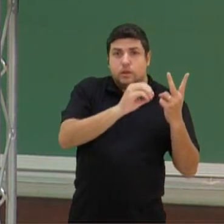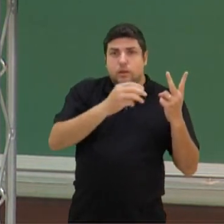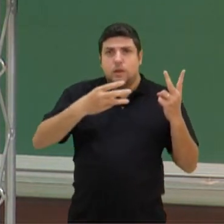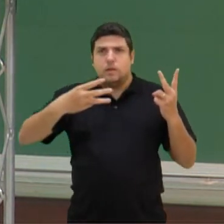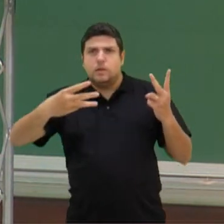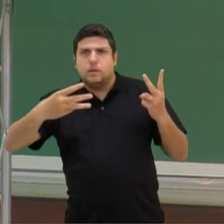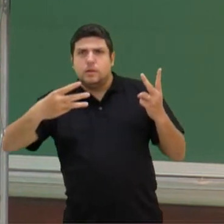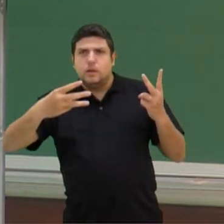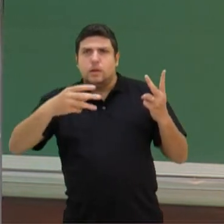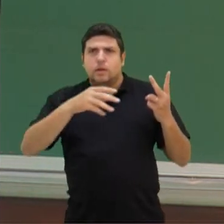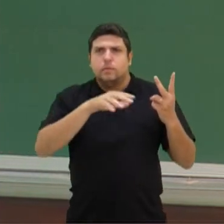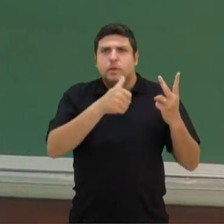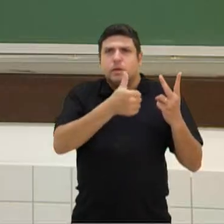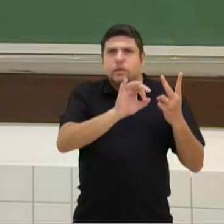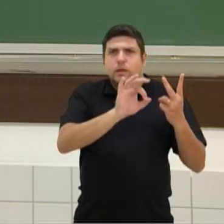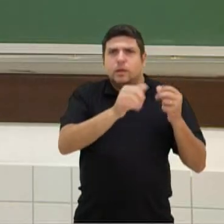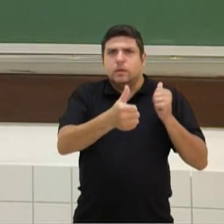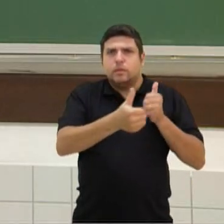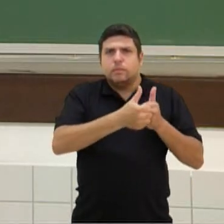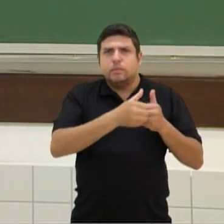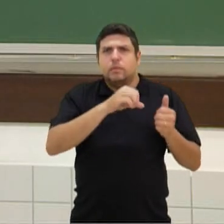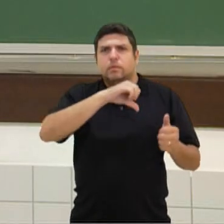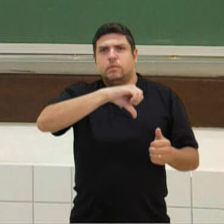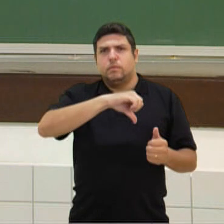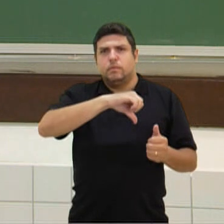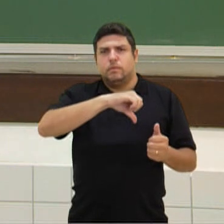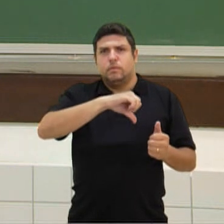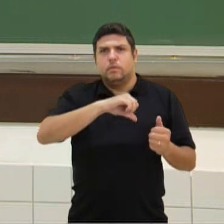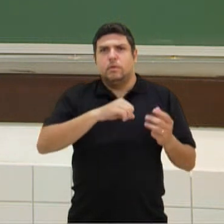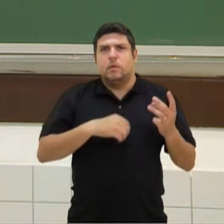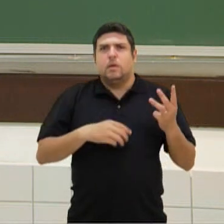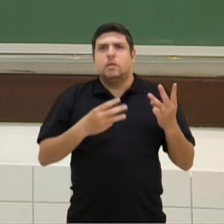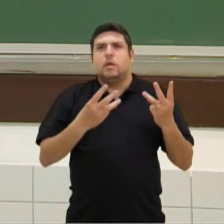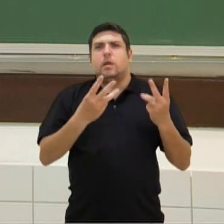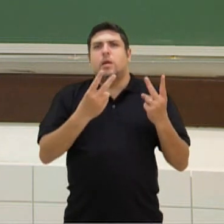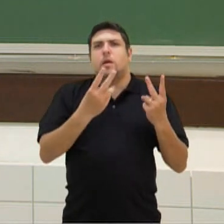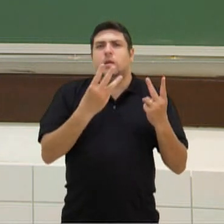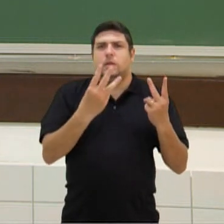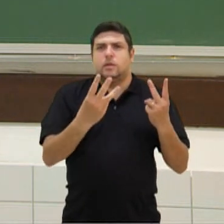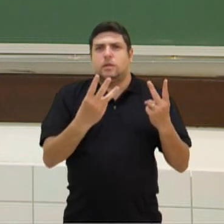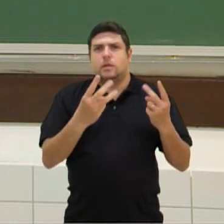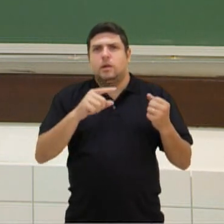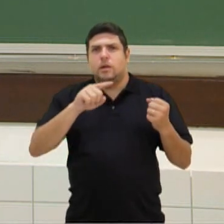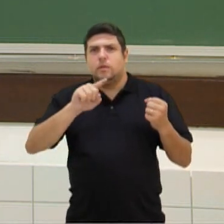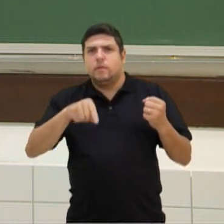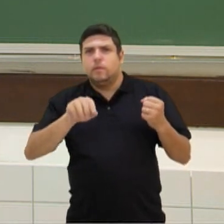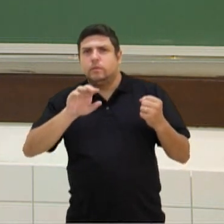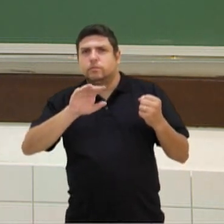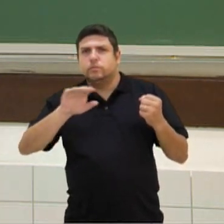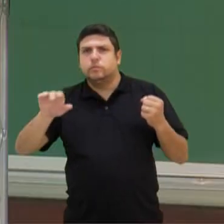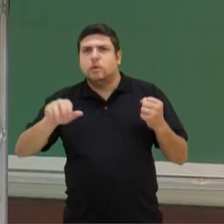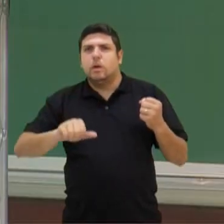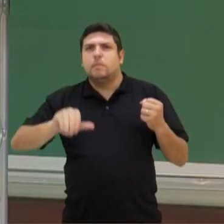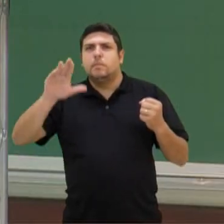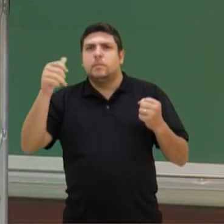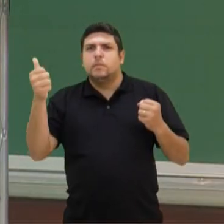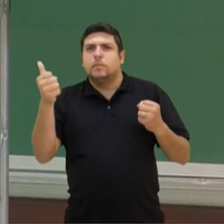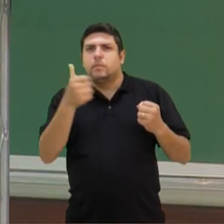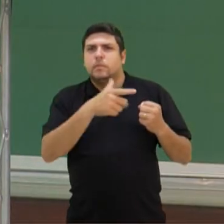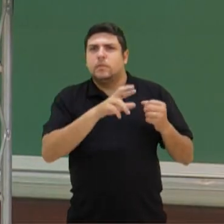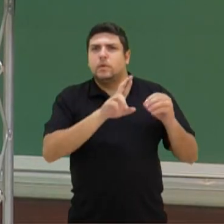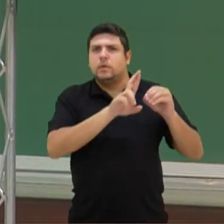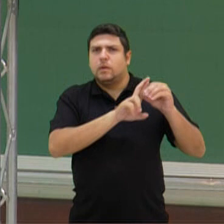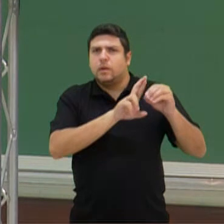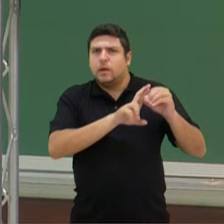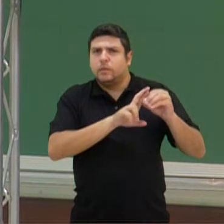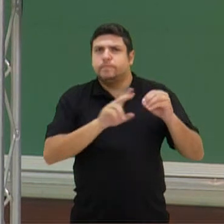9. 3 décimos, ele é maior ou ele é menor que o raio? O raio é 5, ele é menor. Logo,